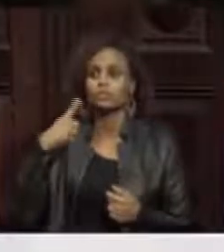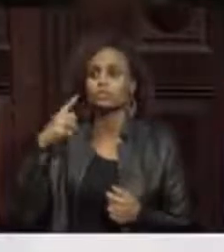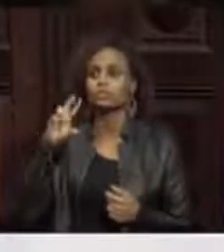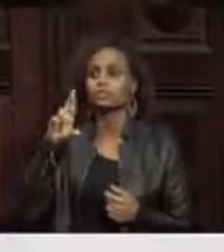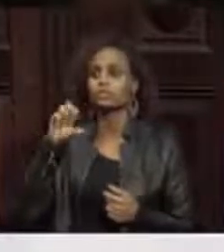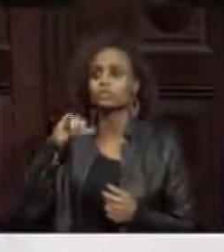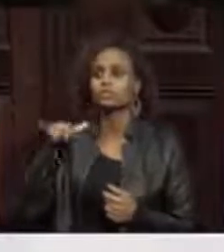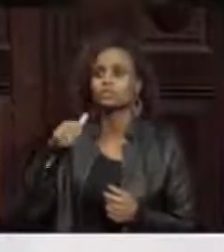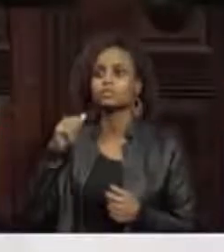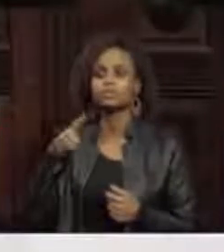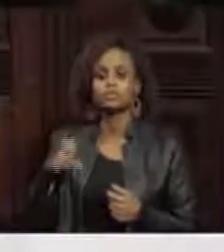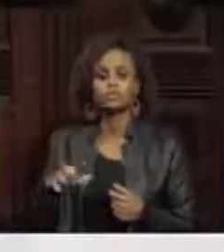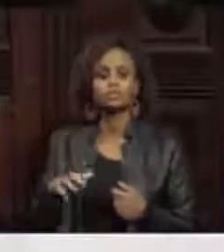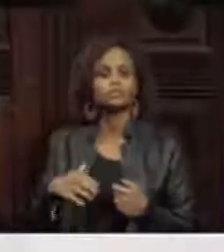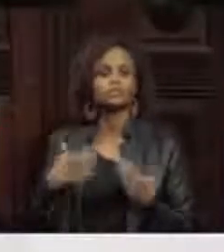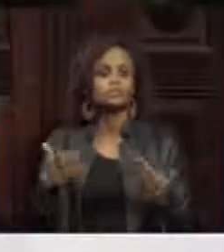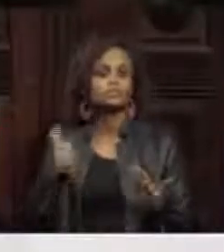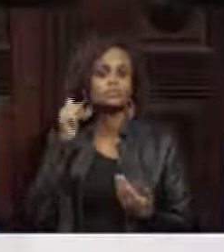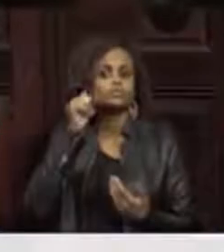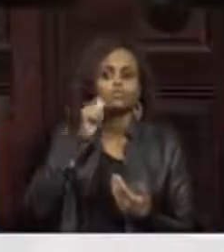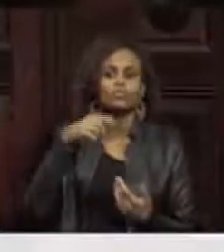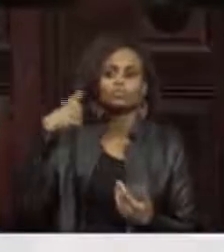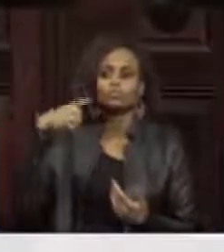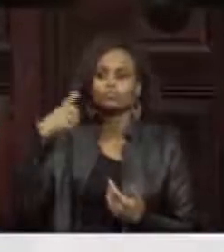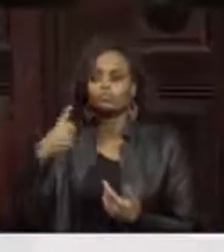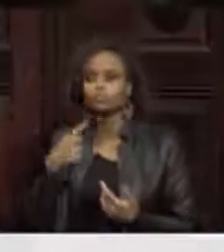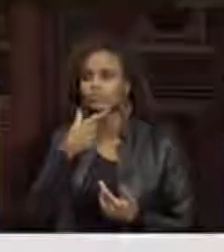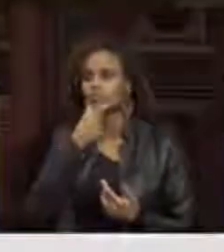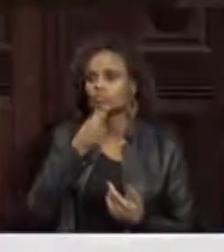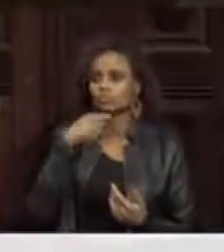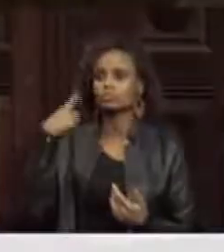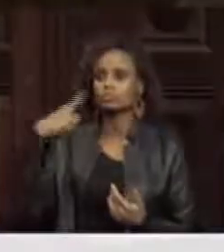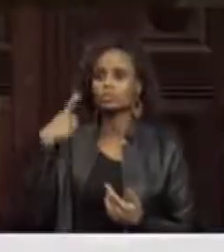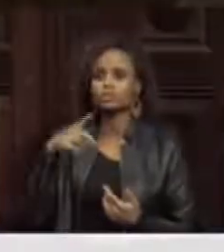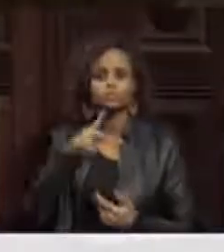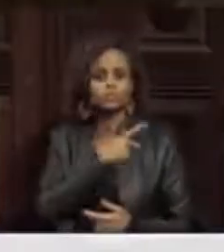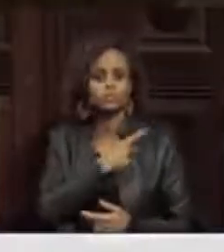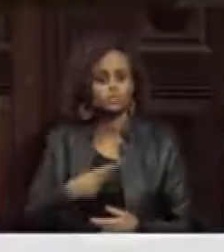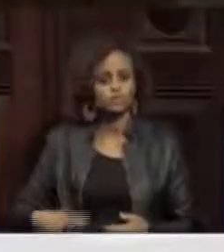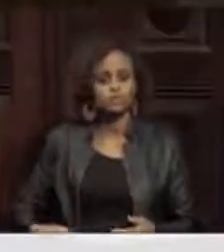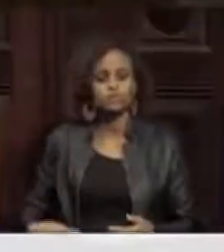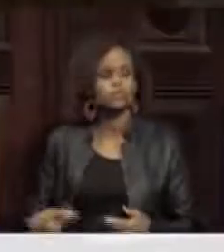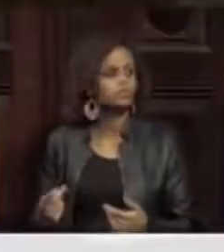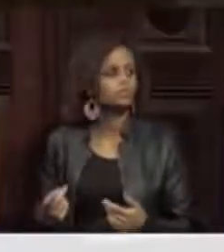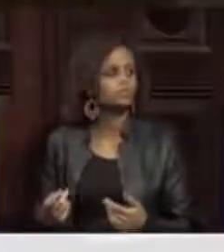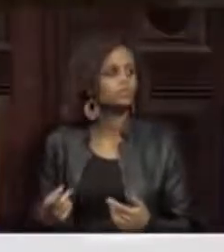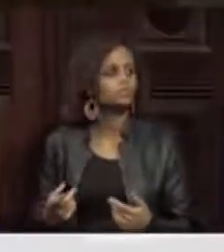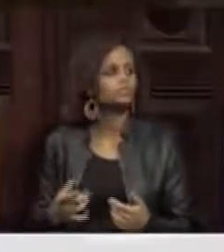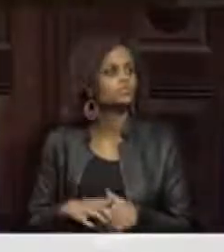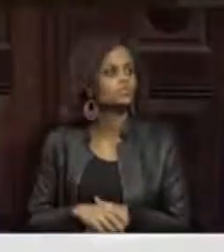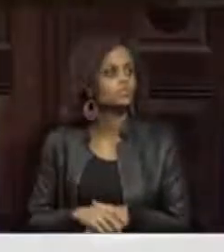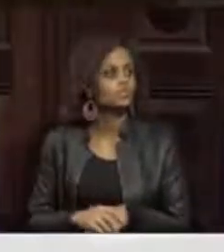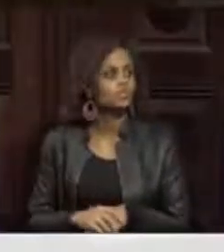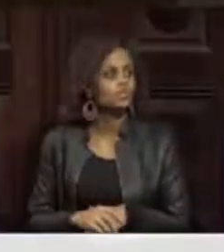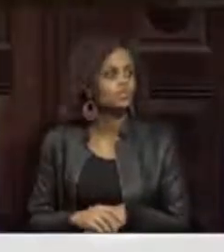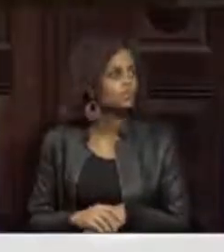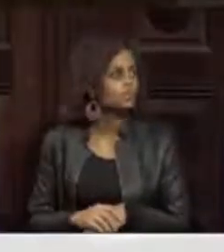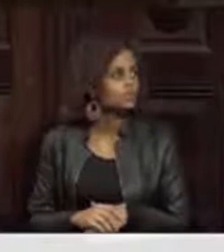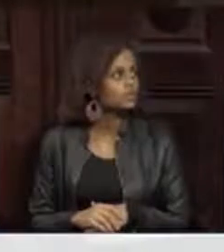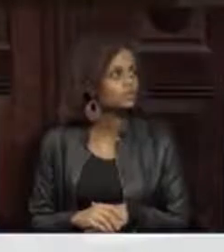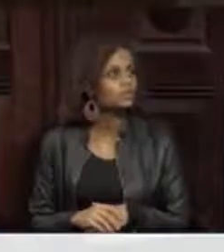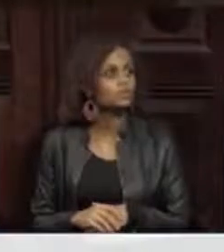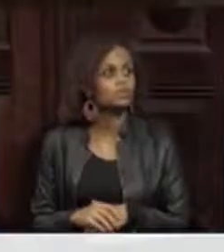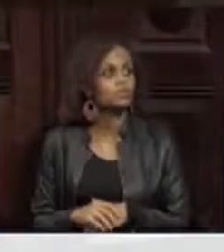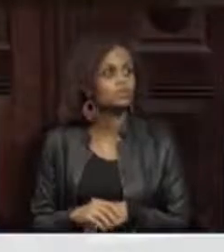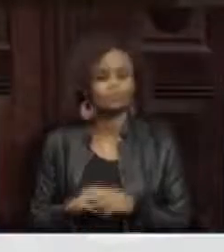Senhoras e senhores, senhor presidente, todos os deputados aqui presentes, pedi